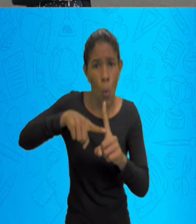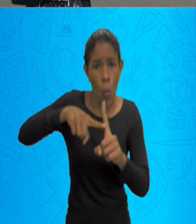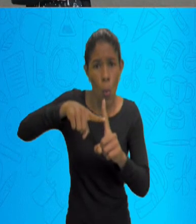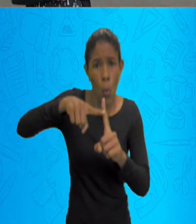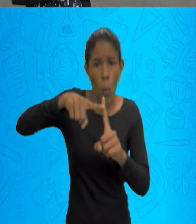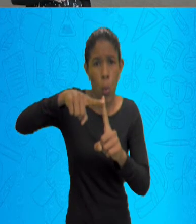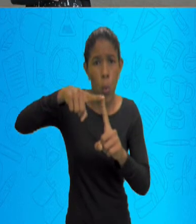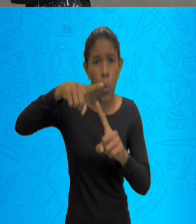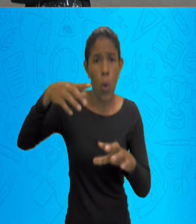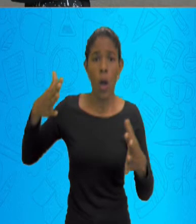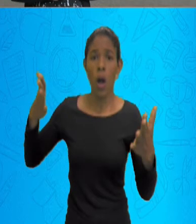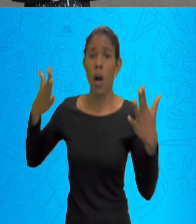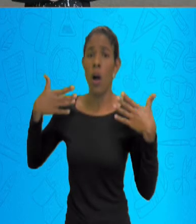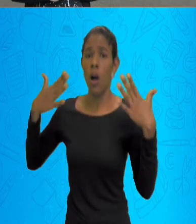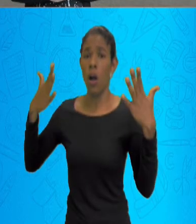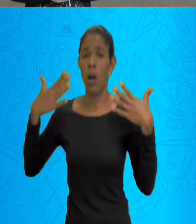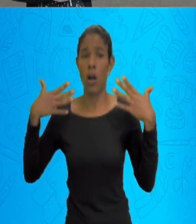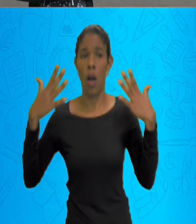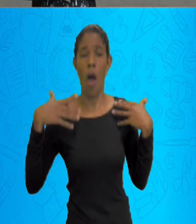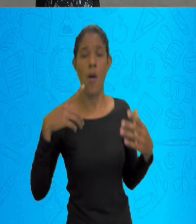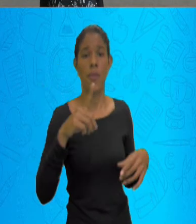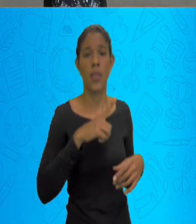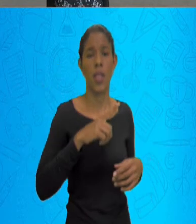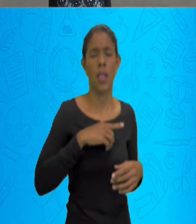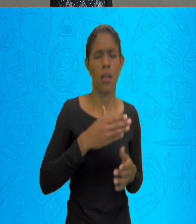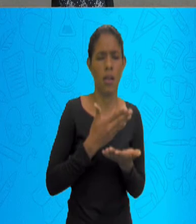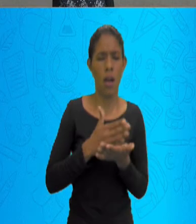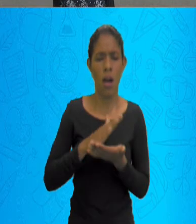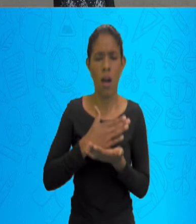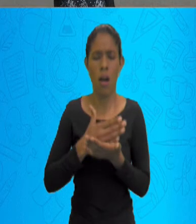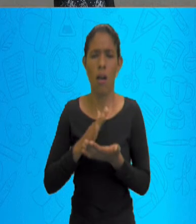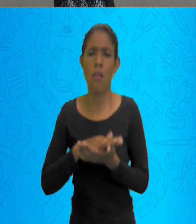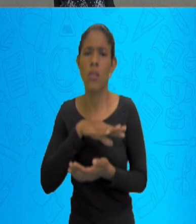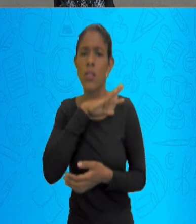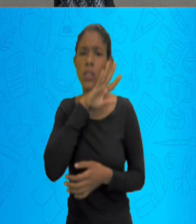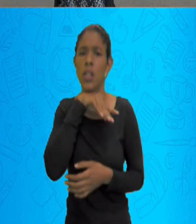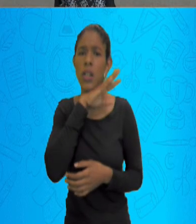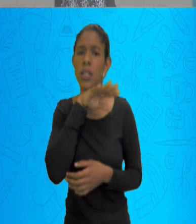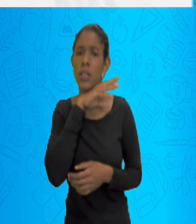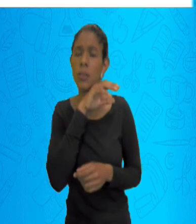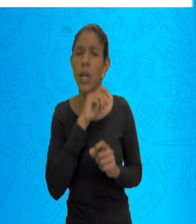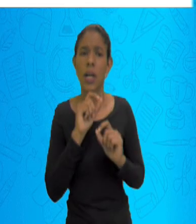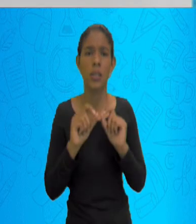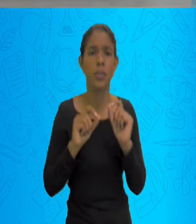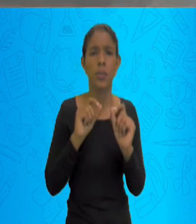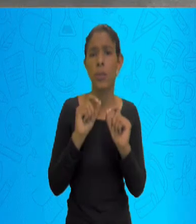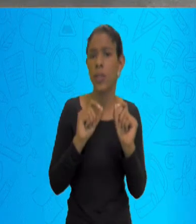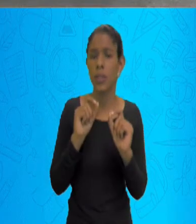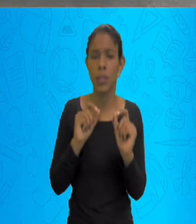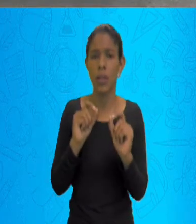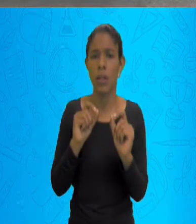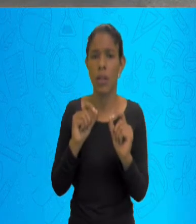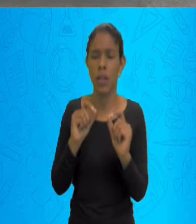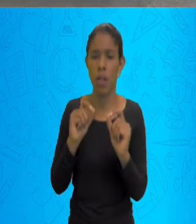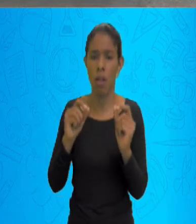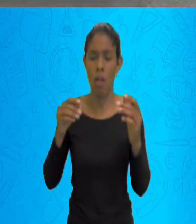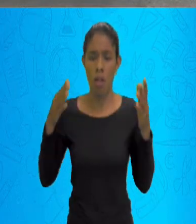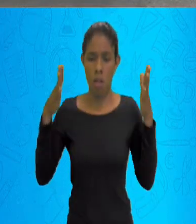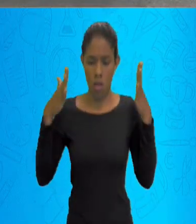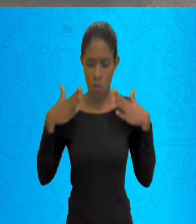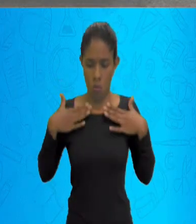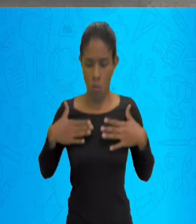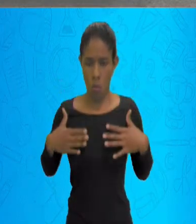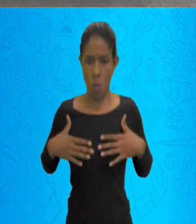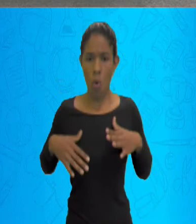que eles são endotérmicos. Eles conseguem manter a temperatura do próprio corpo de